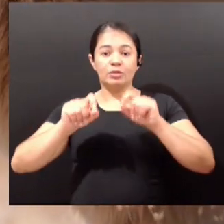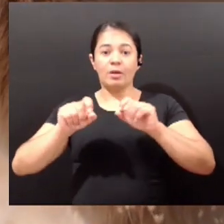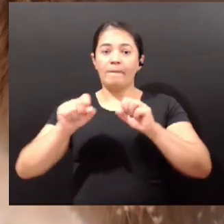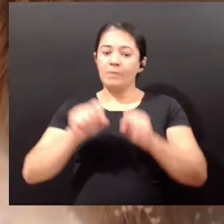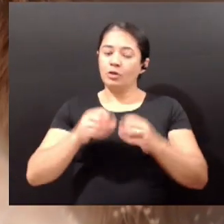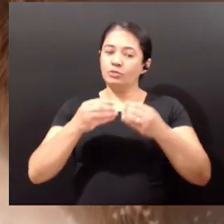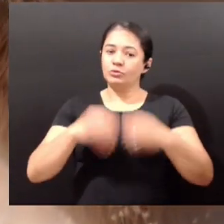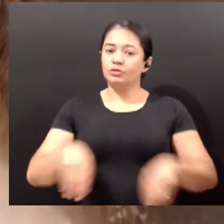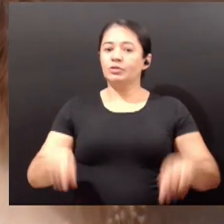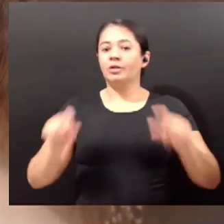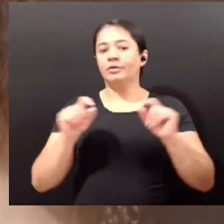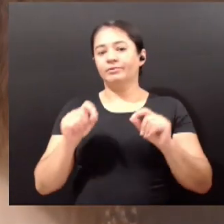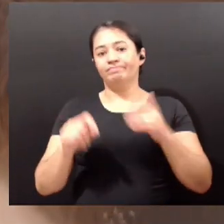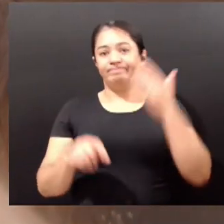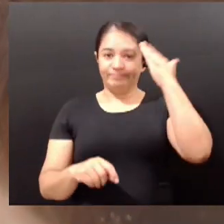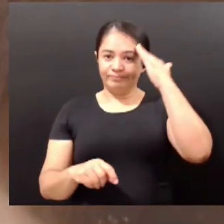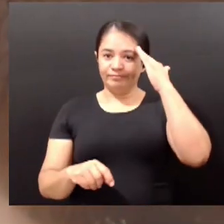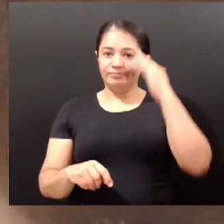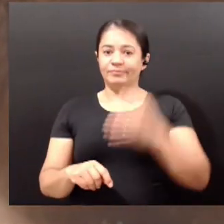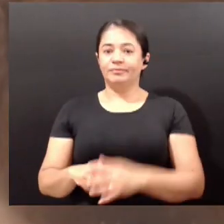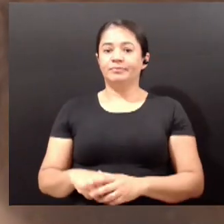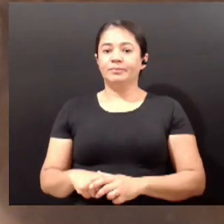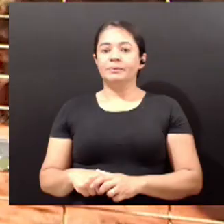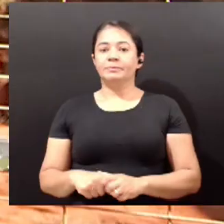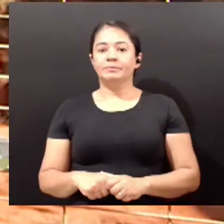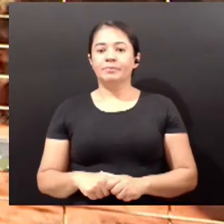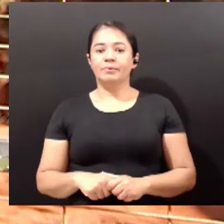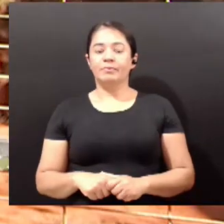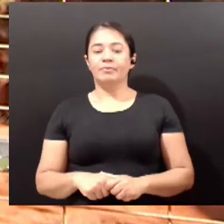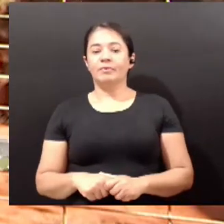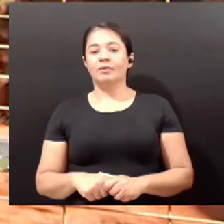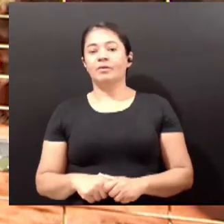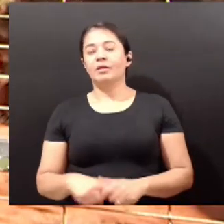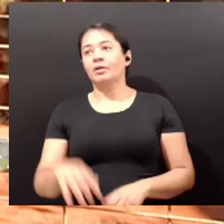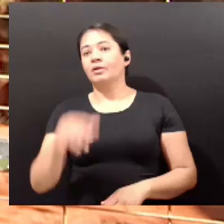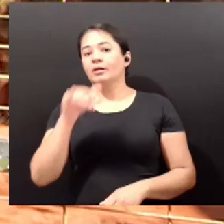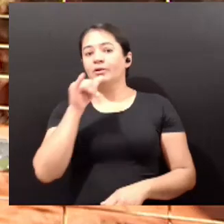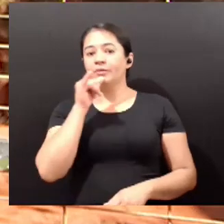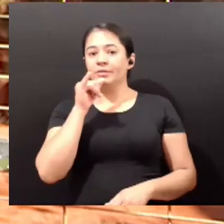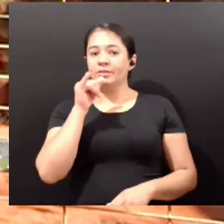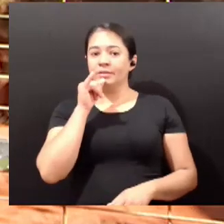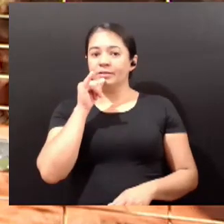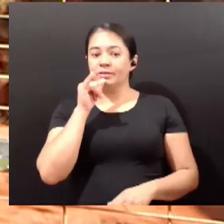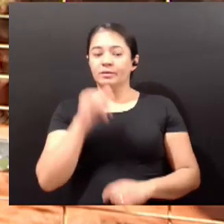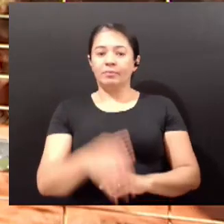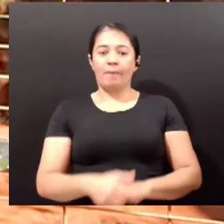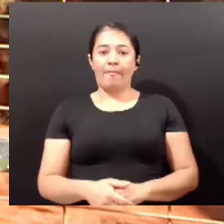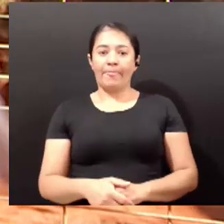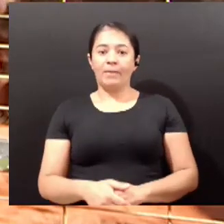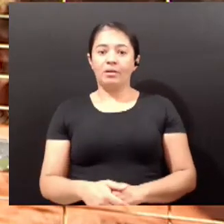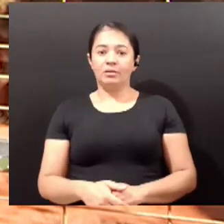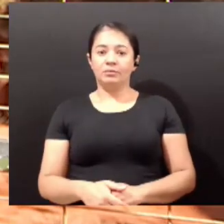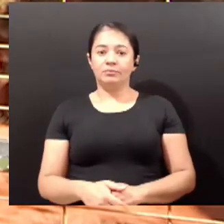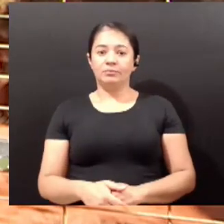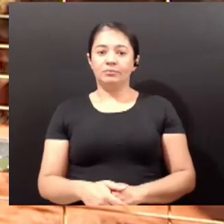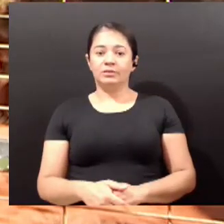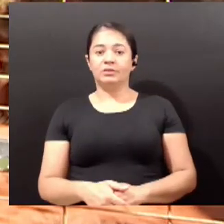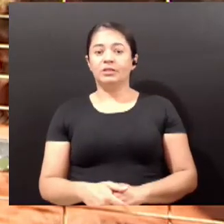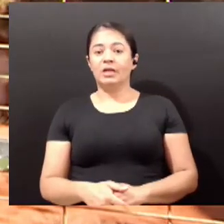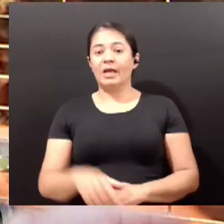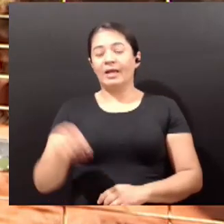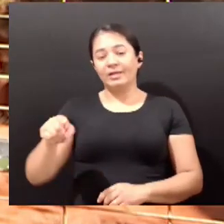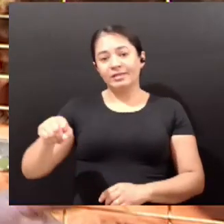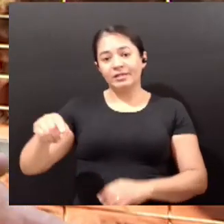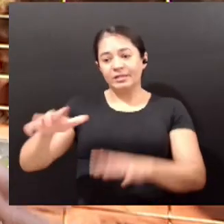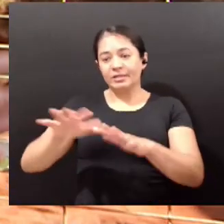Entendeu? Então, o guanaco, vamos pegar um exemplo de um extremo. O guanaco tem uma distribuição geográfica aqui da América do Sul,